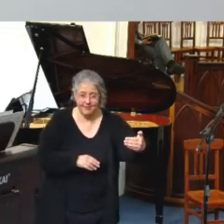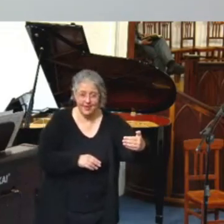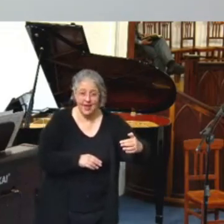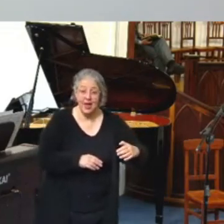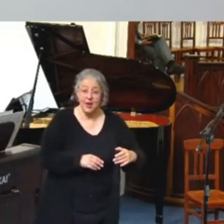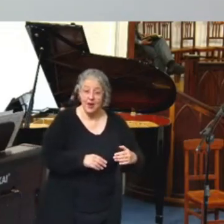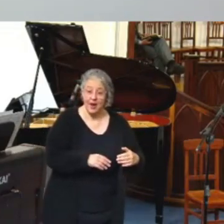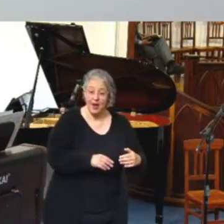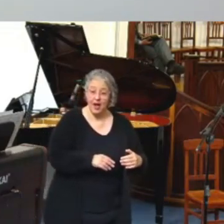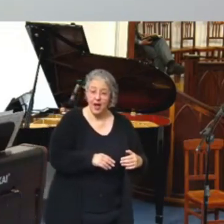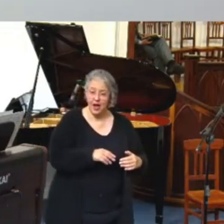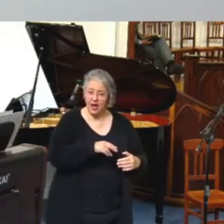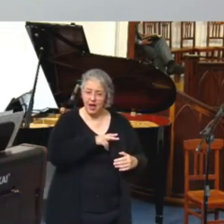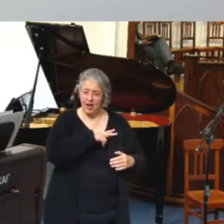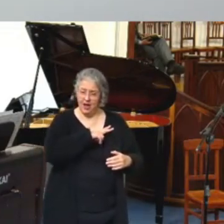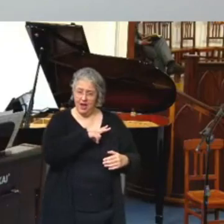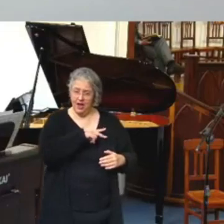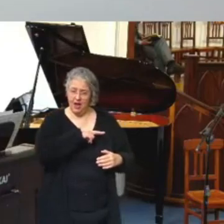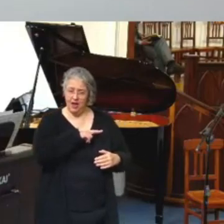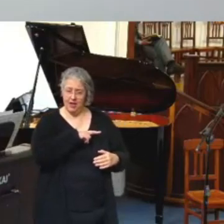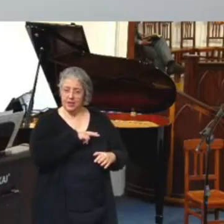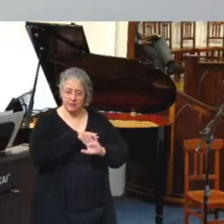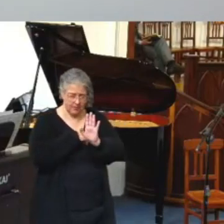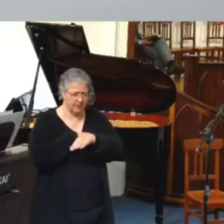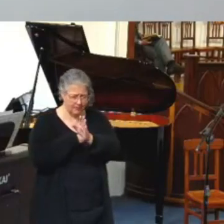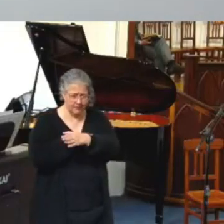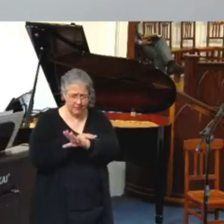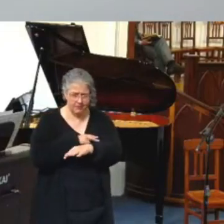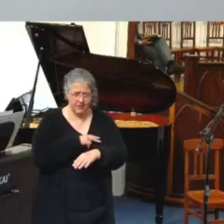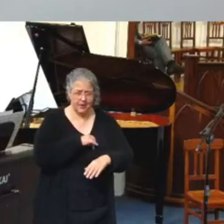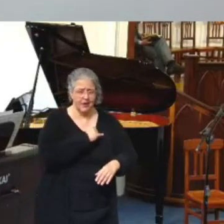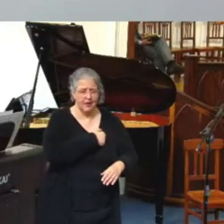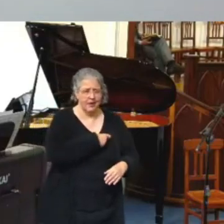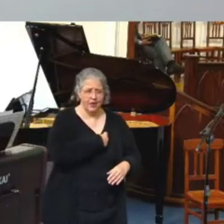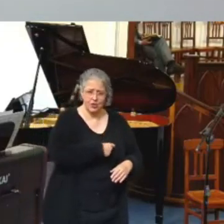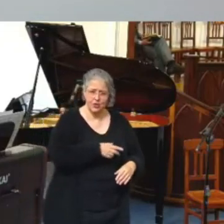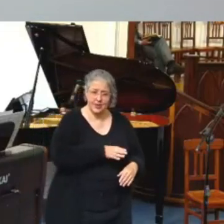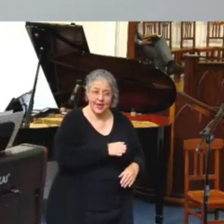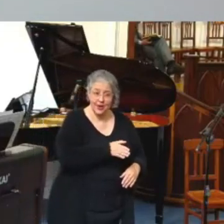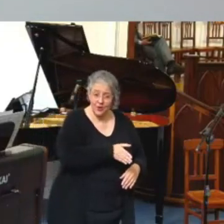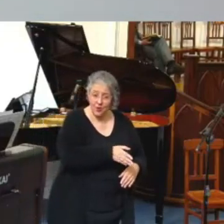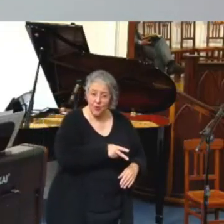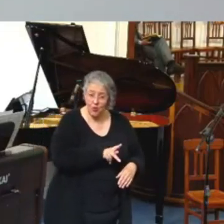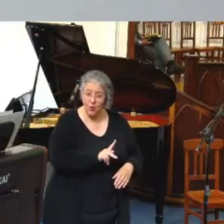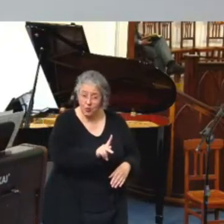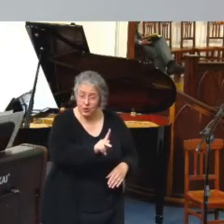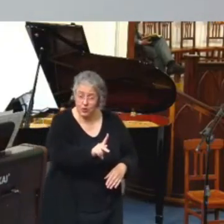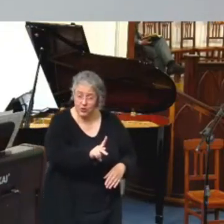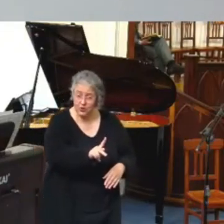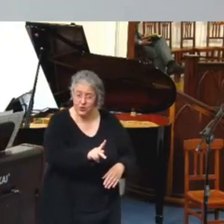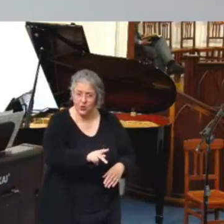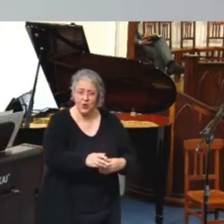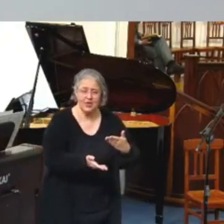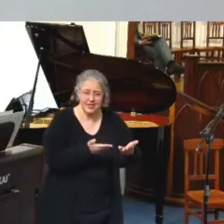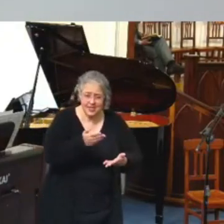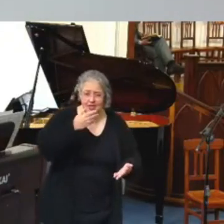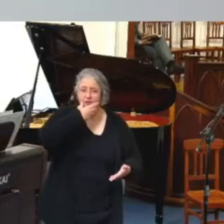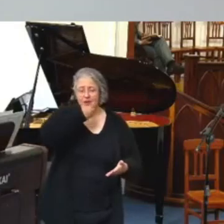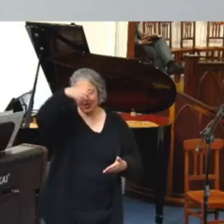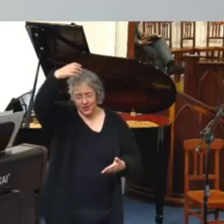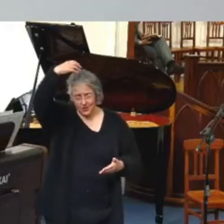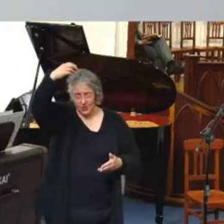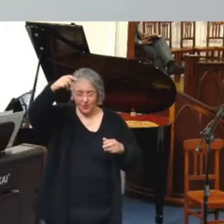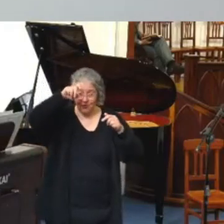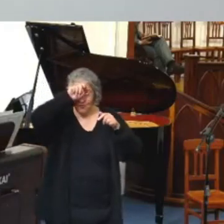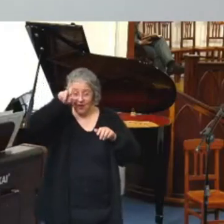por outro lado, ela perde o seu marido e os seus filhos. E ela vai dizer, quando volta para suas terras,